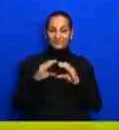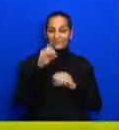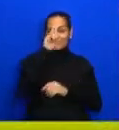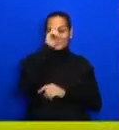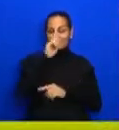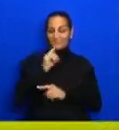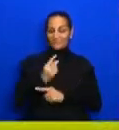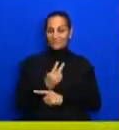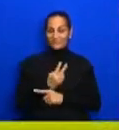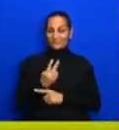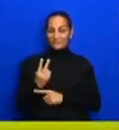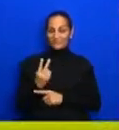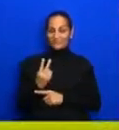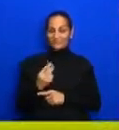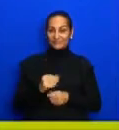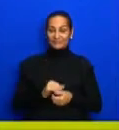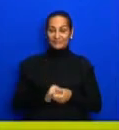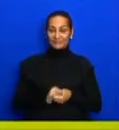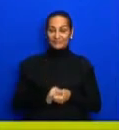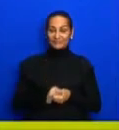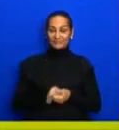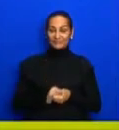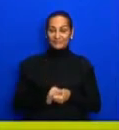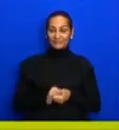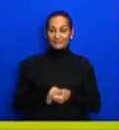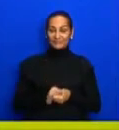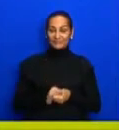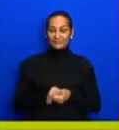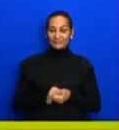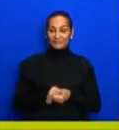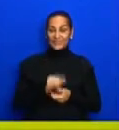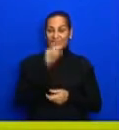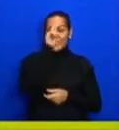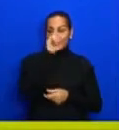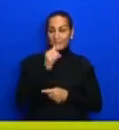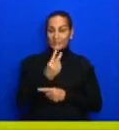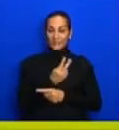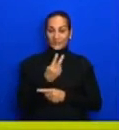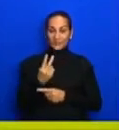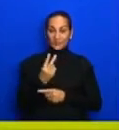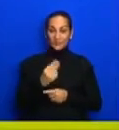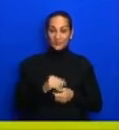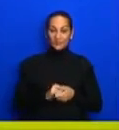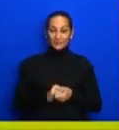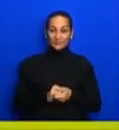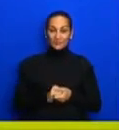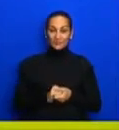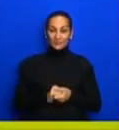Bola amarela, número 22. Amarela 22.